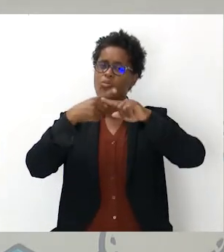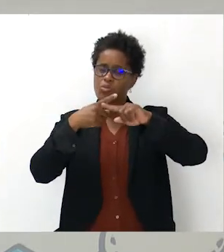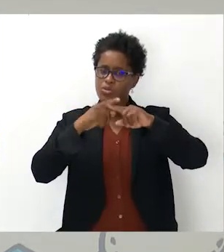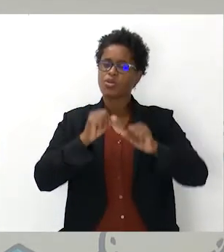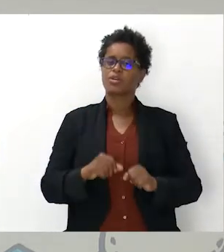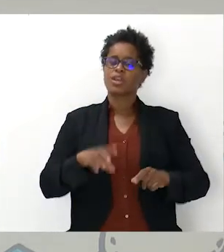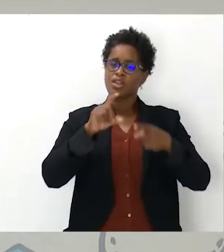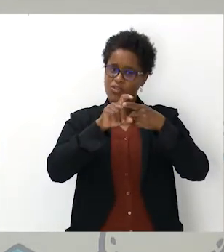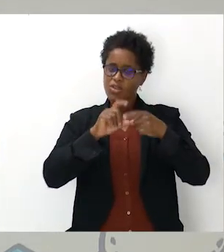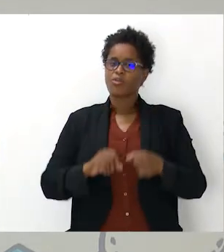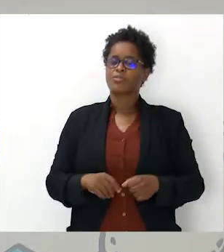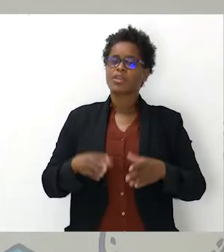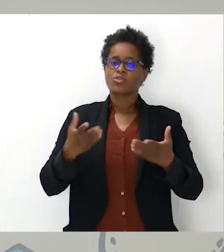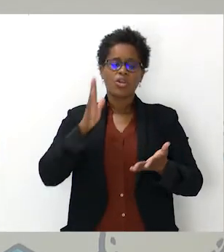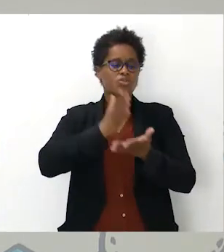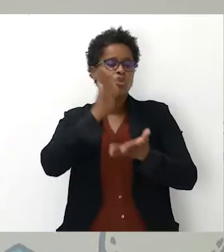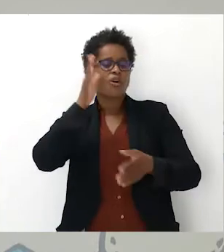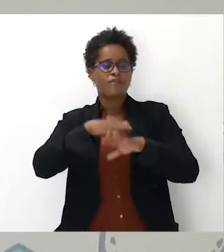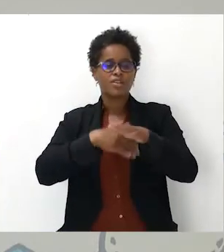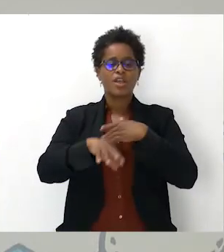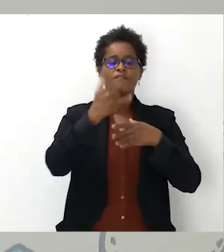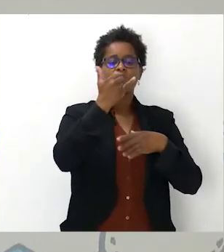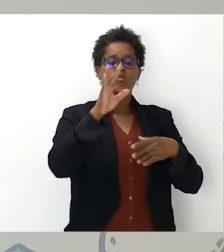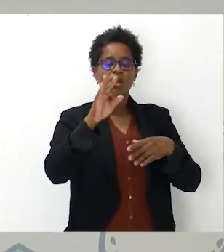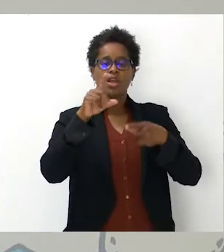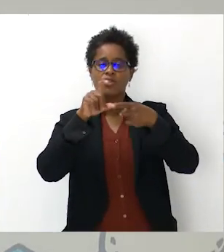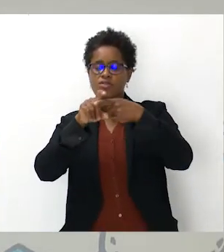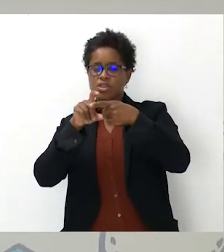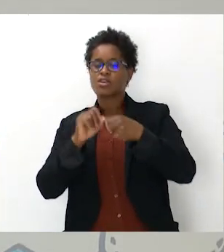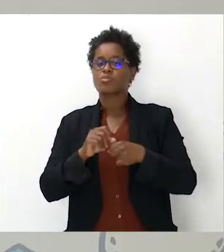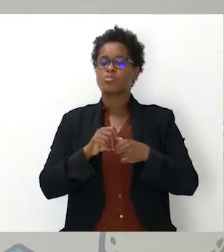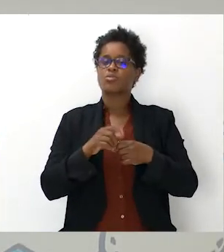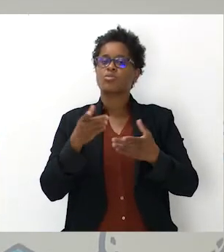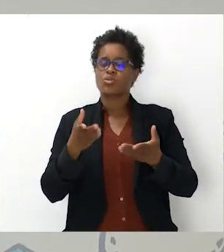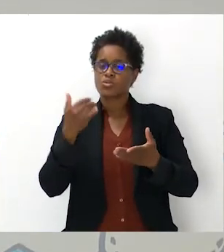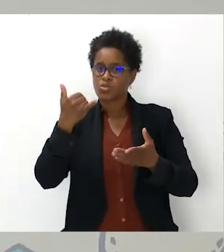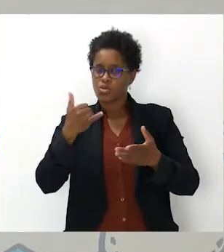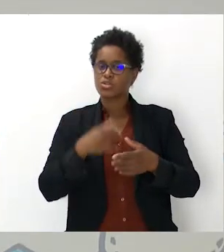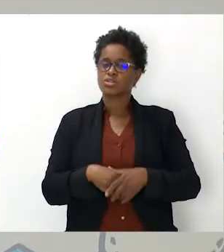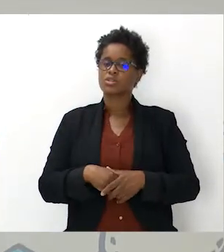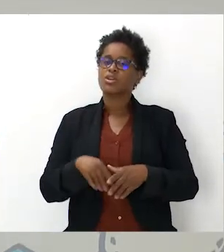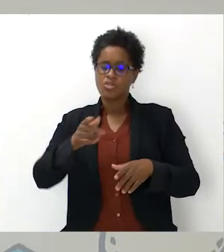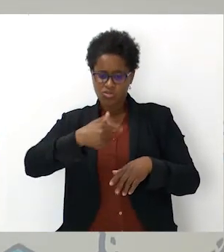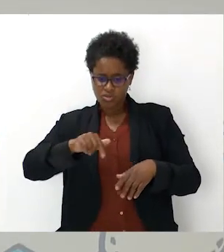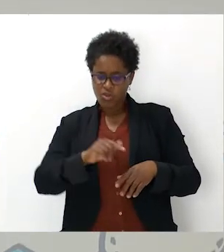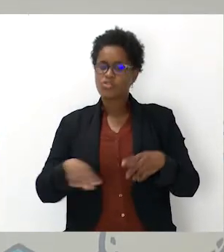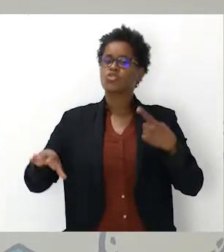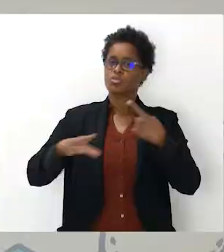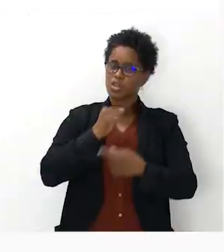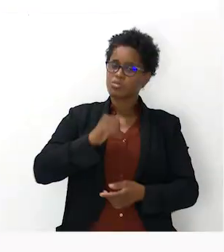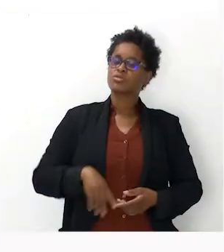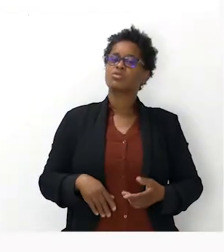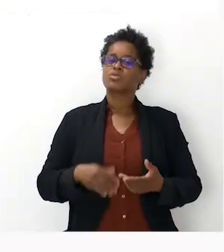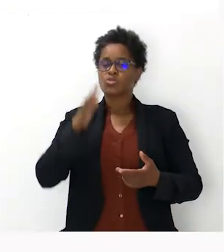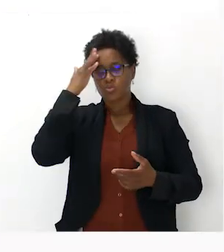que é divisão. Basta fazer 24 dividido por 2. Nós iremos obter o